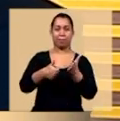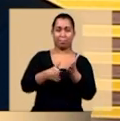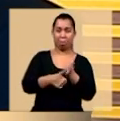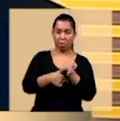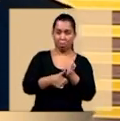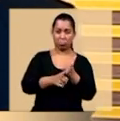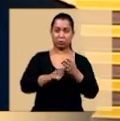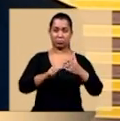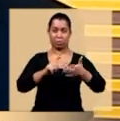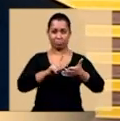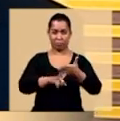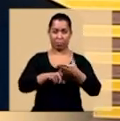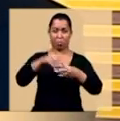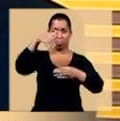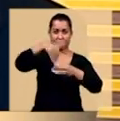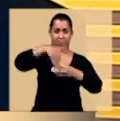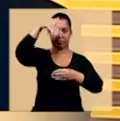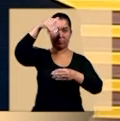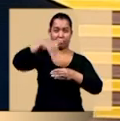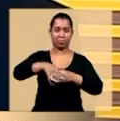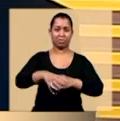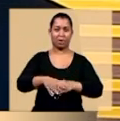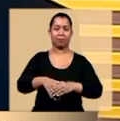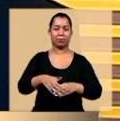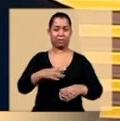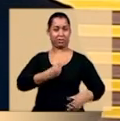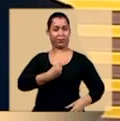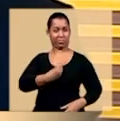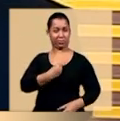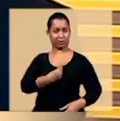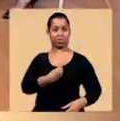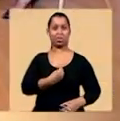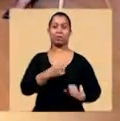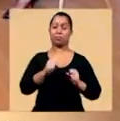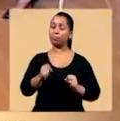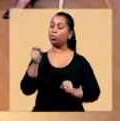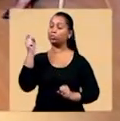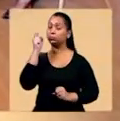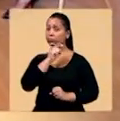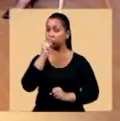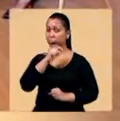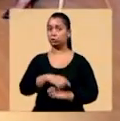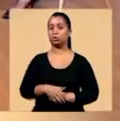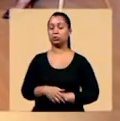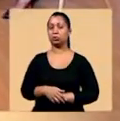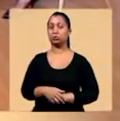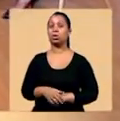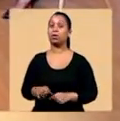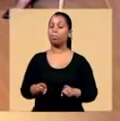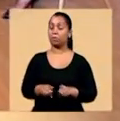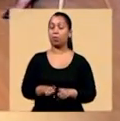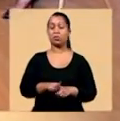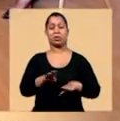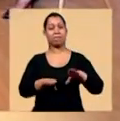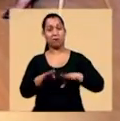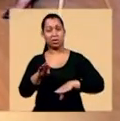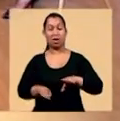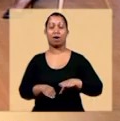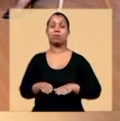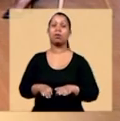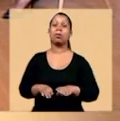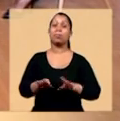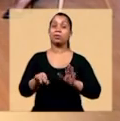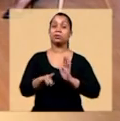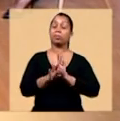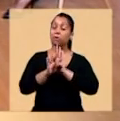é britânico, não é variável, o registro não é variável, então você pressupõe que aquilo ali é mentira, ou não, ele é